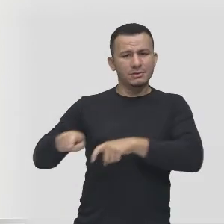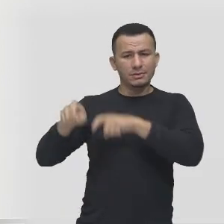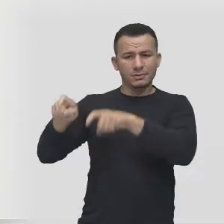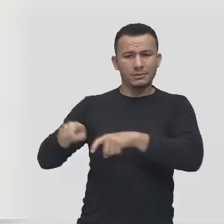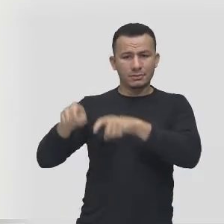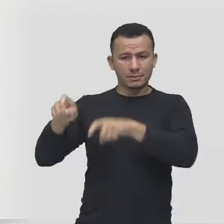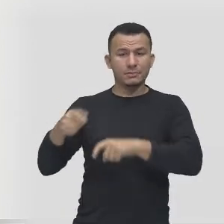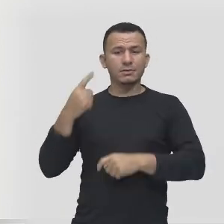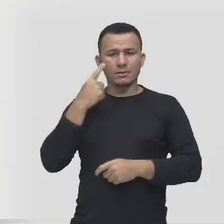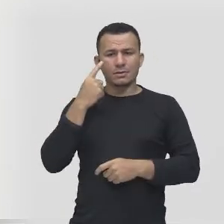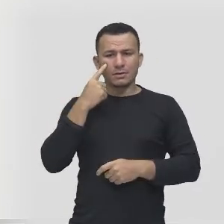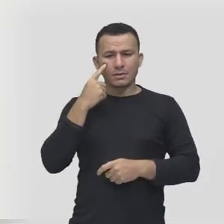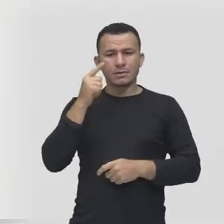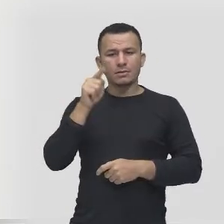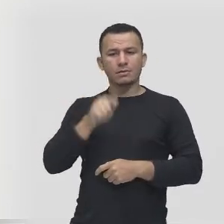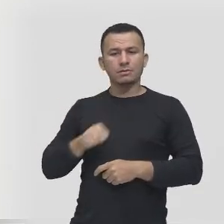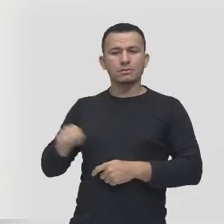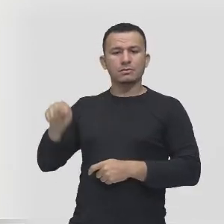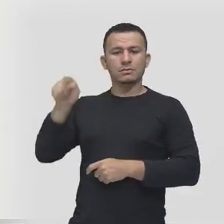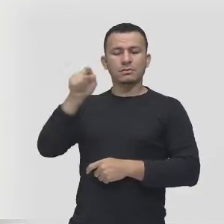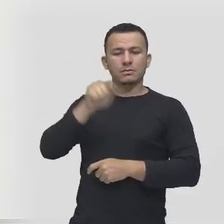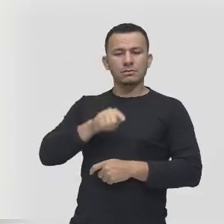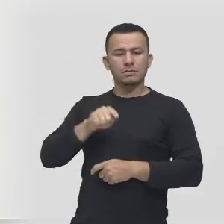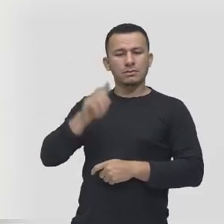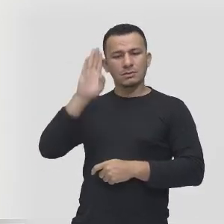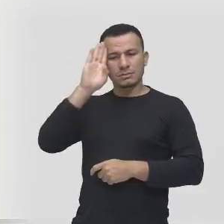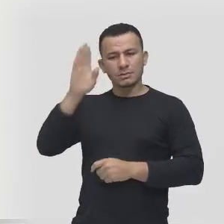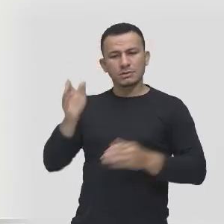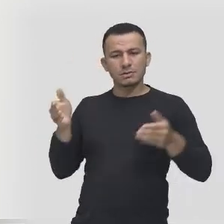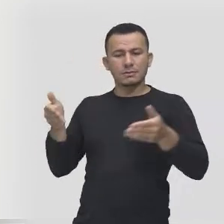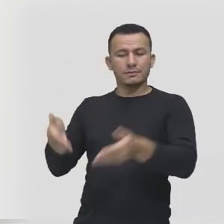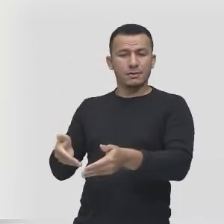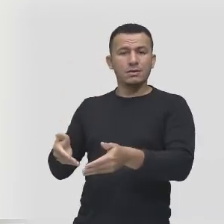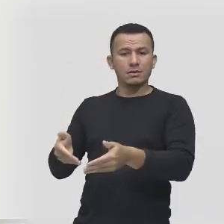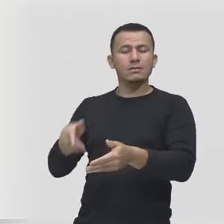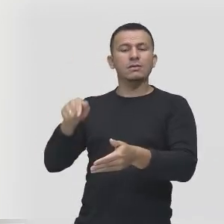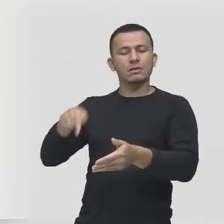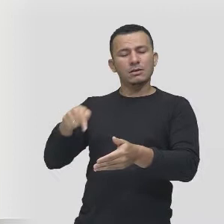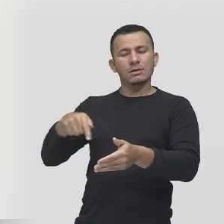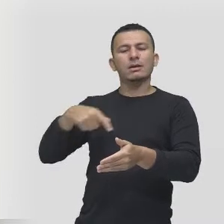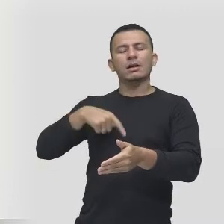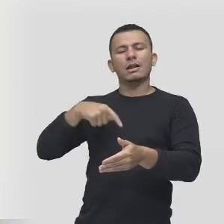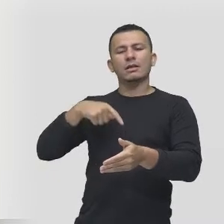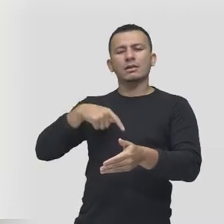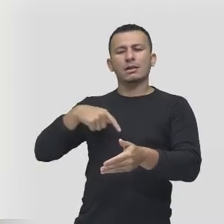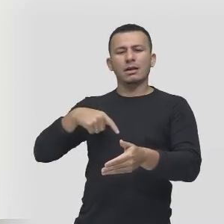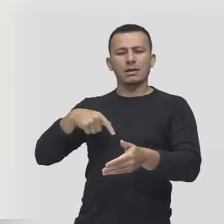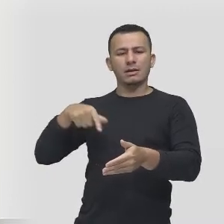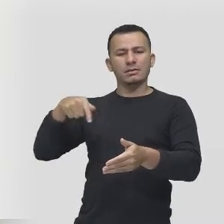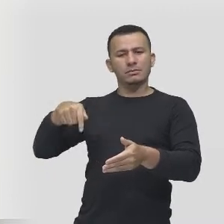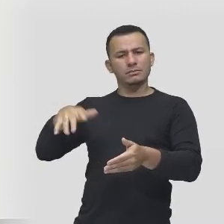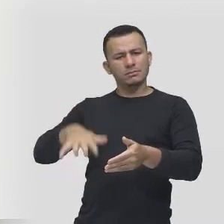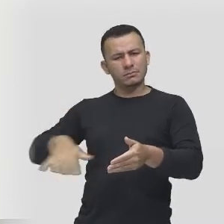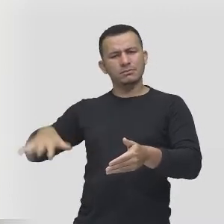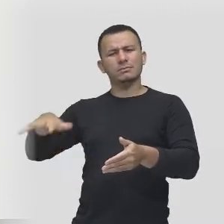aqui, eu vou circular em amarelo agora aqui, essa área mais central, né, onde ficam as chamadas prairies. Essa parte mais